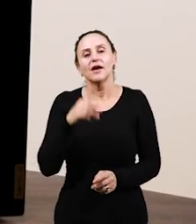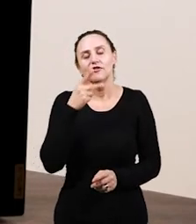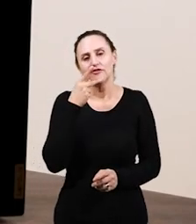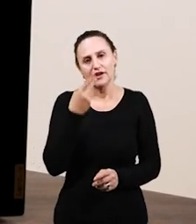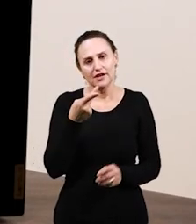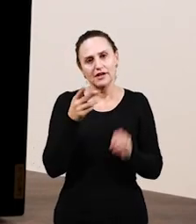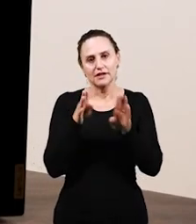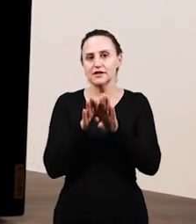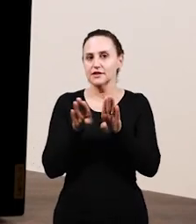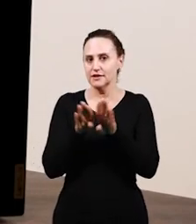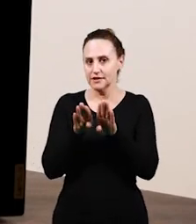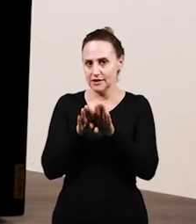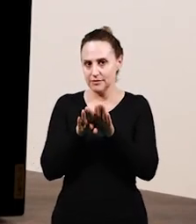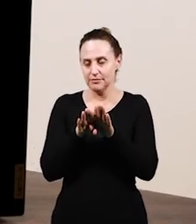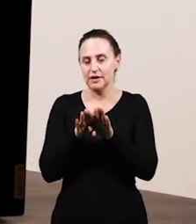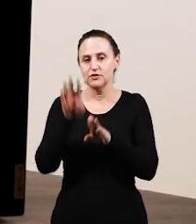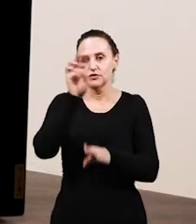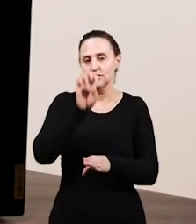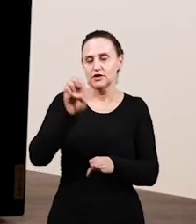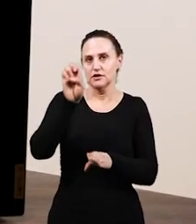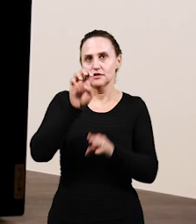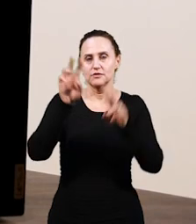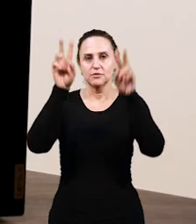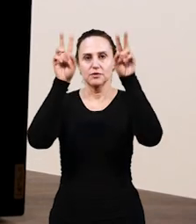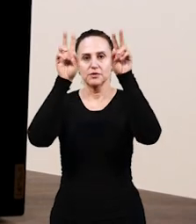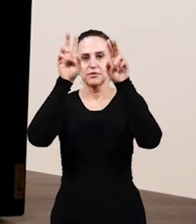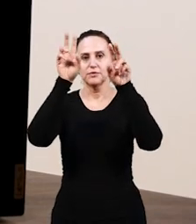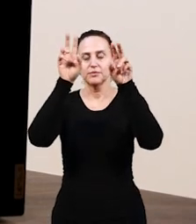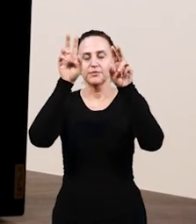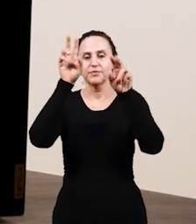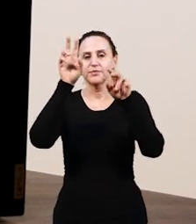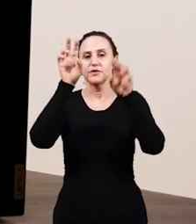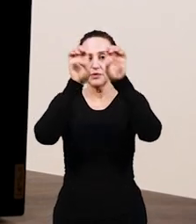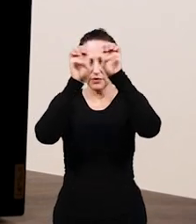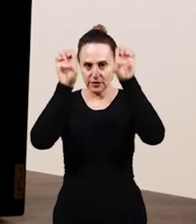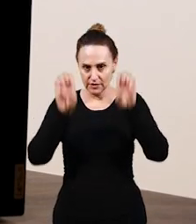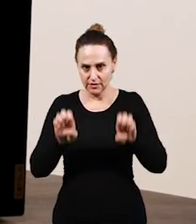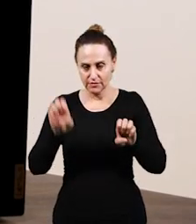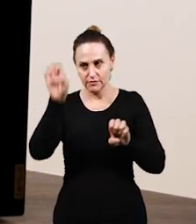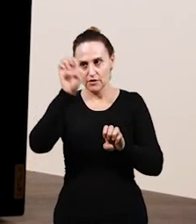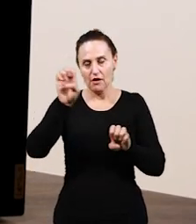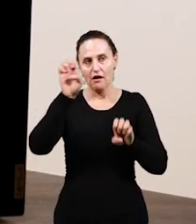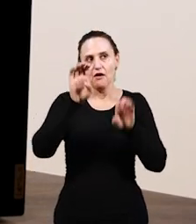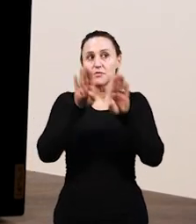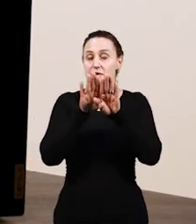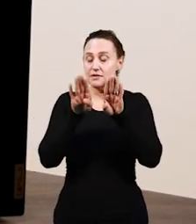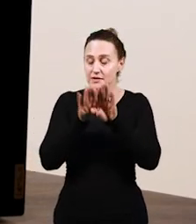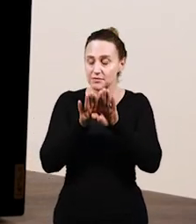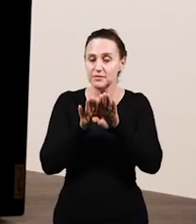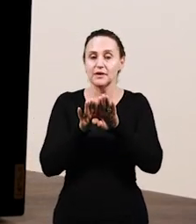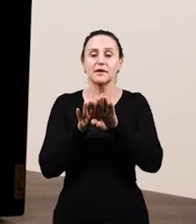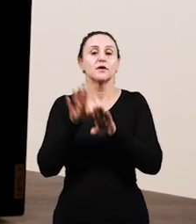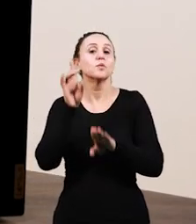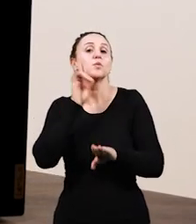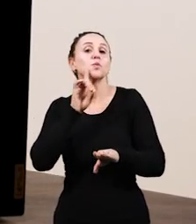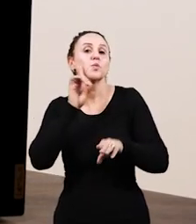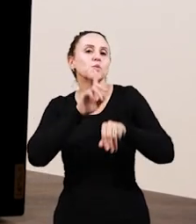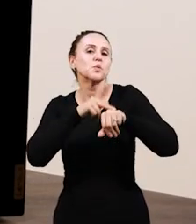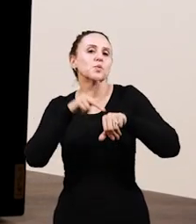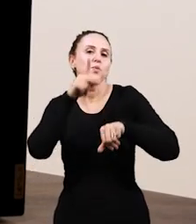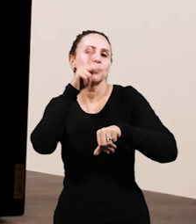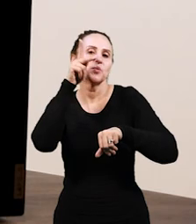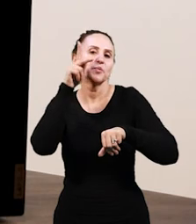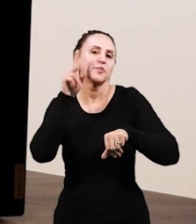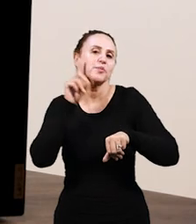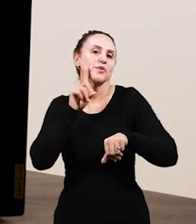um pouquinho da do estruturalismo na Europa depois um pouquinho do estruturalismo nos Estados Unidos como blumfield e